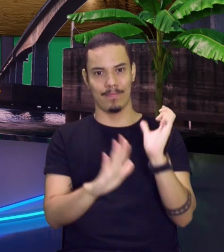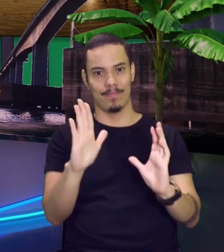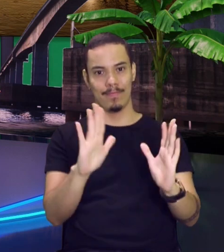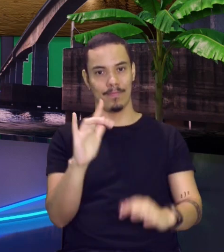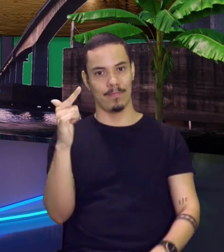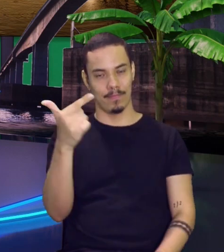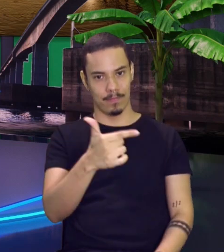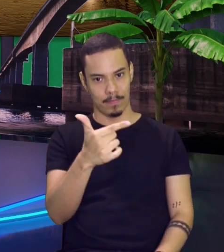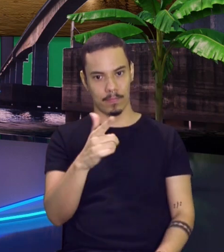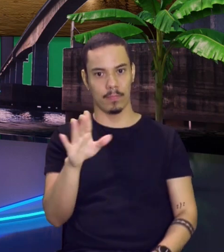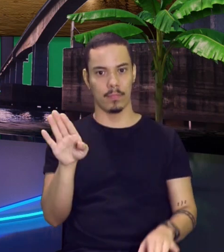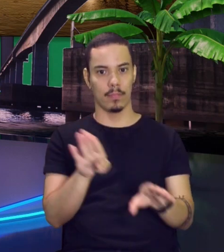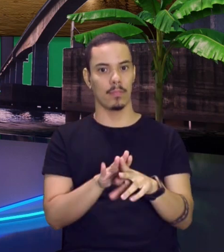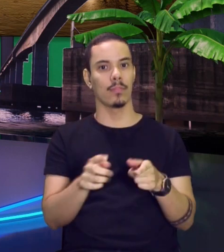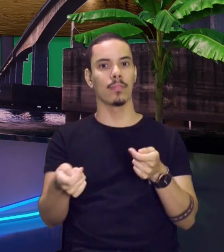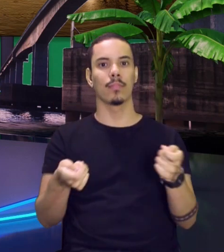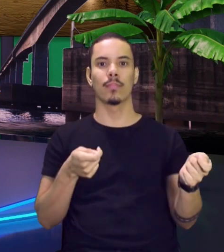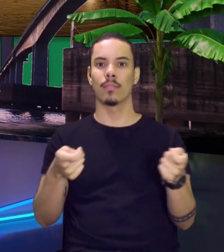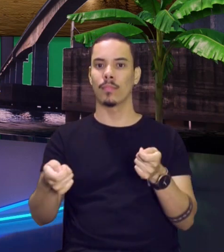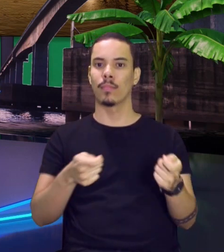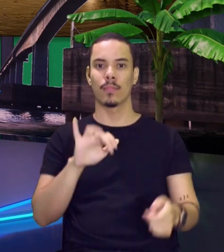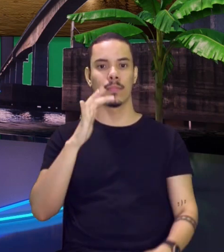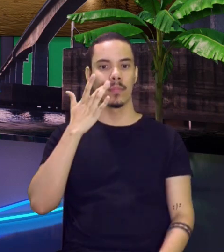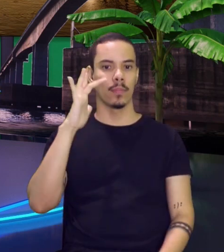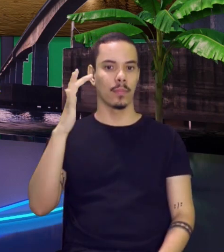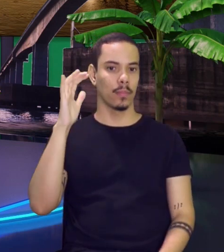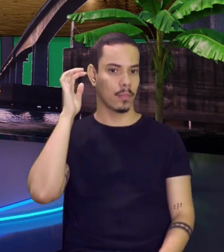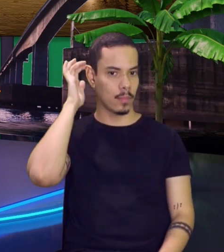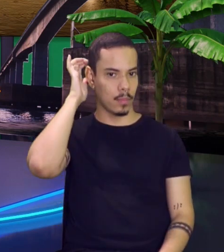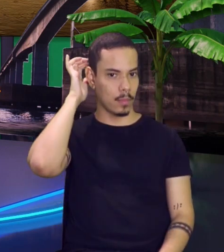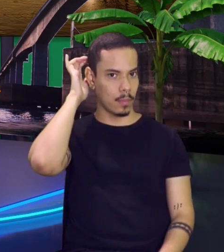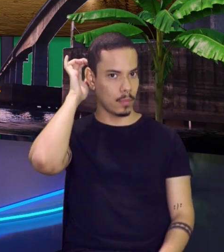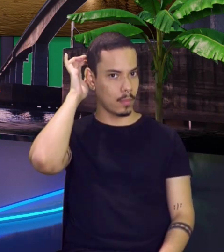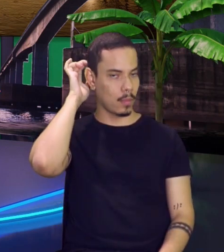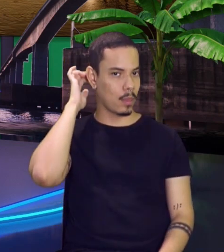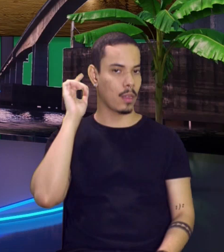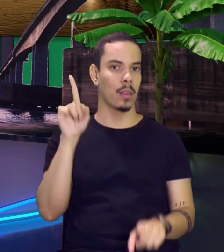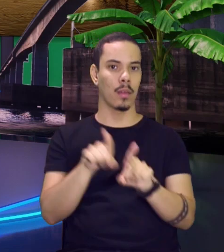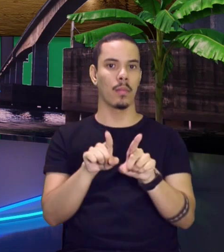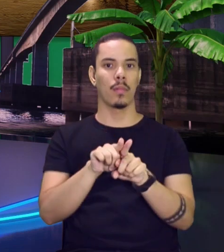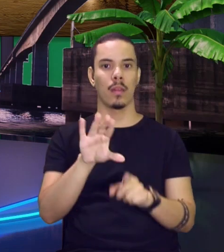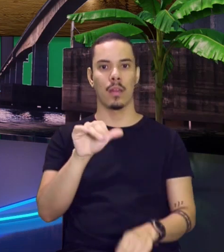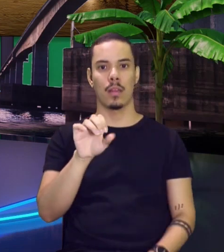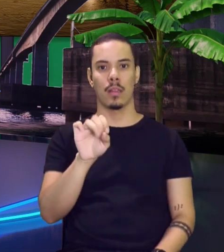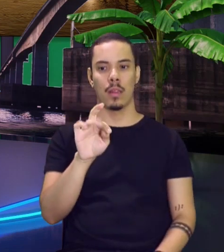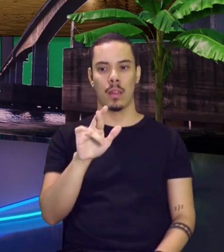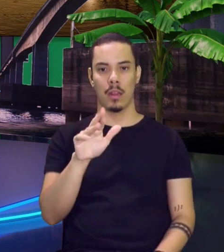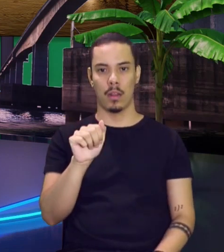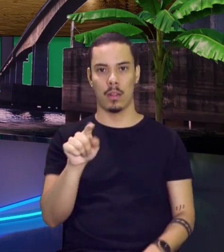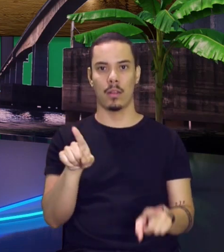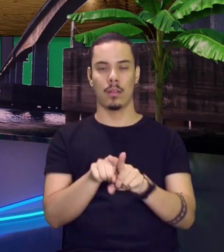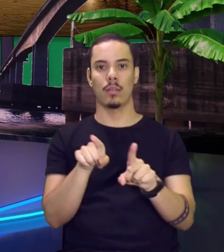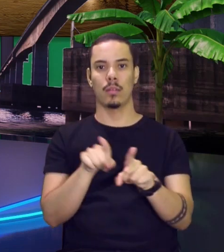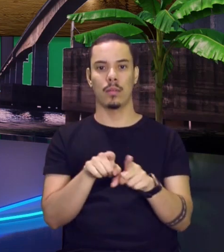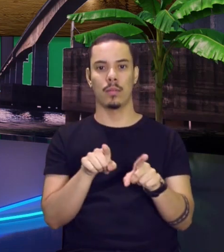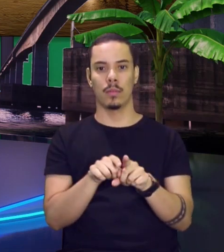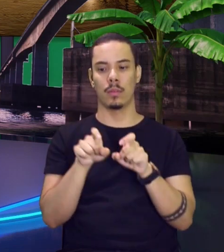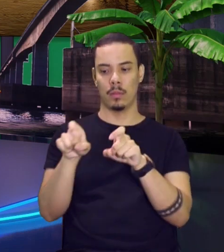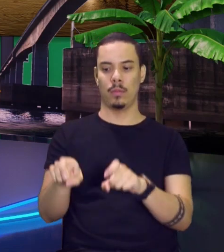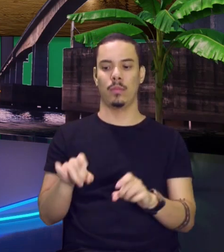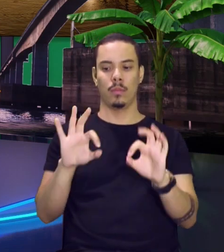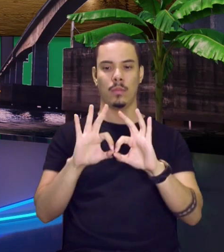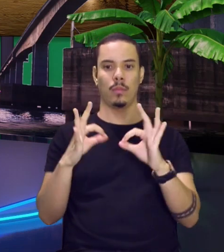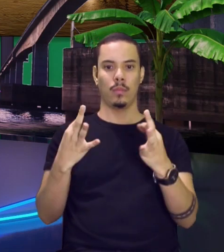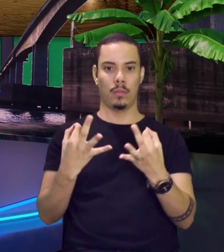ao momento da mineração da casterita e do ouro, da agricultura